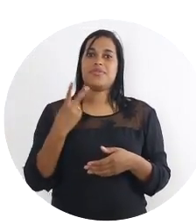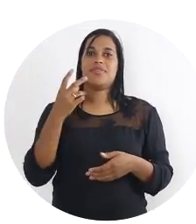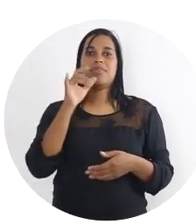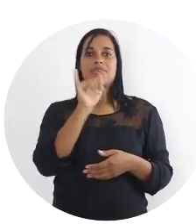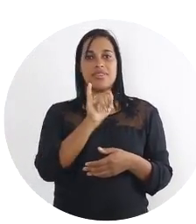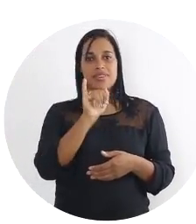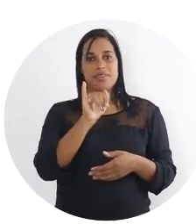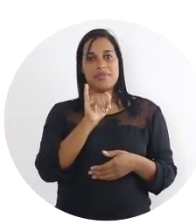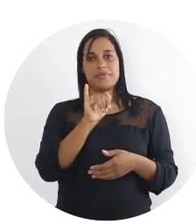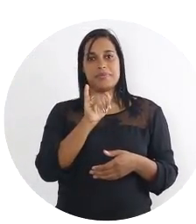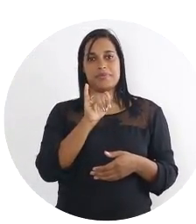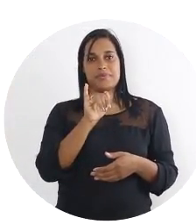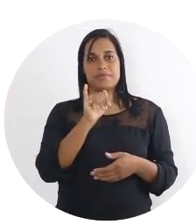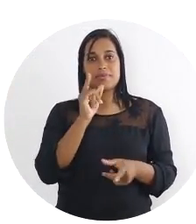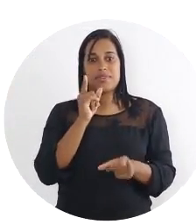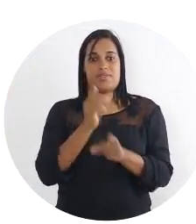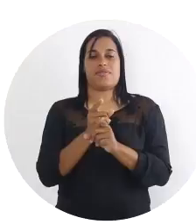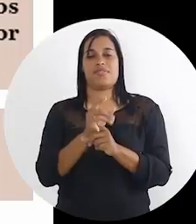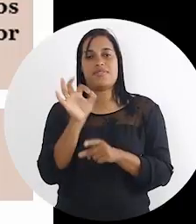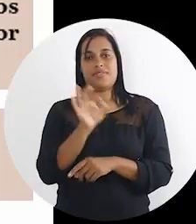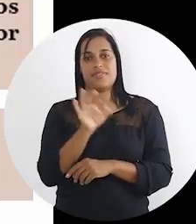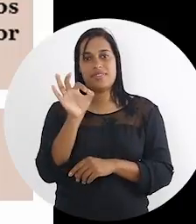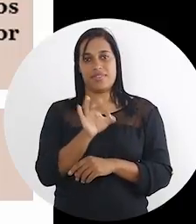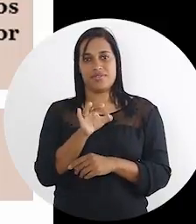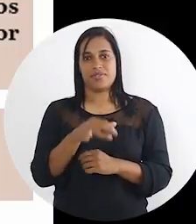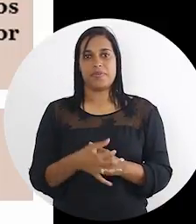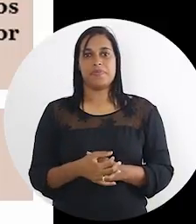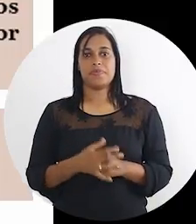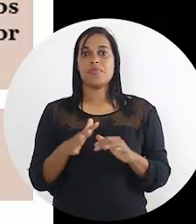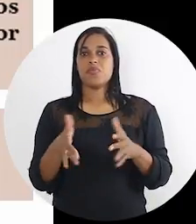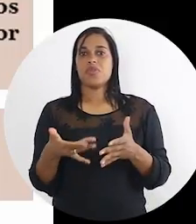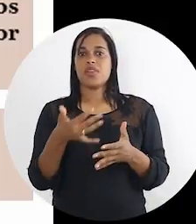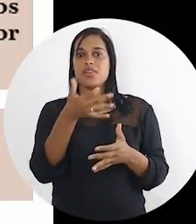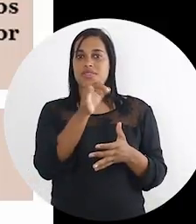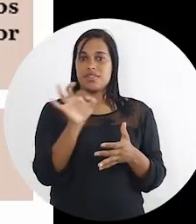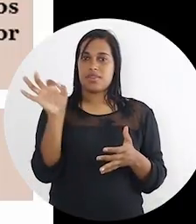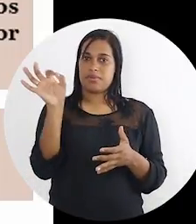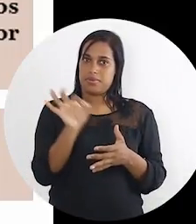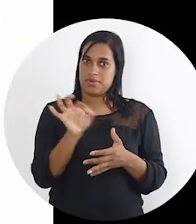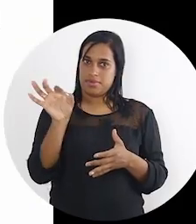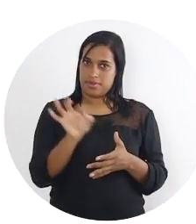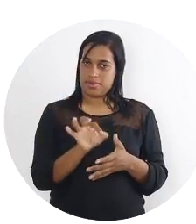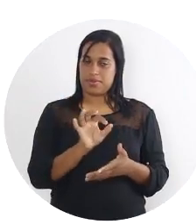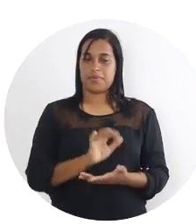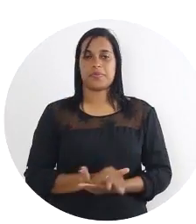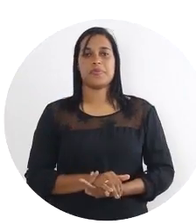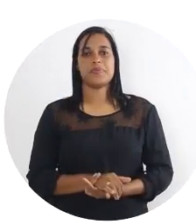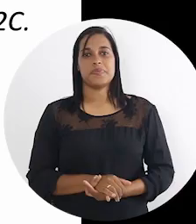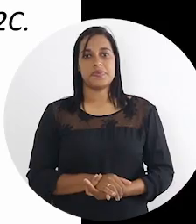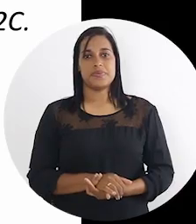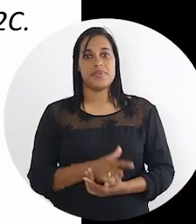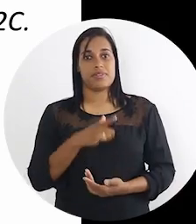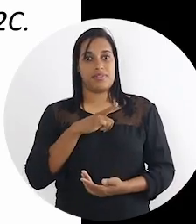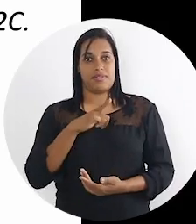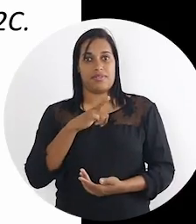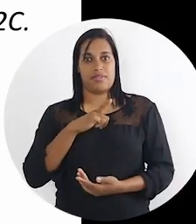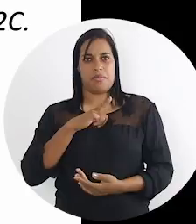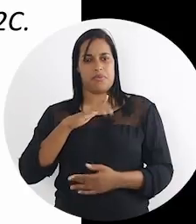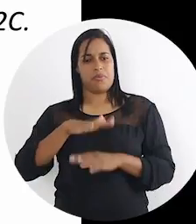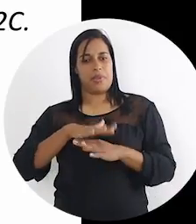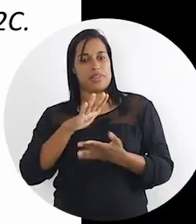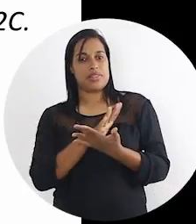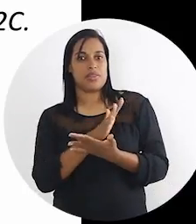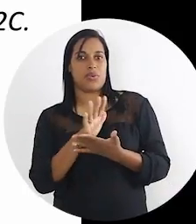I, para então encontrarmos a taxa, que será de 100%. Temos aqui mais